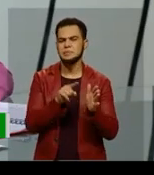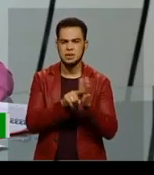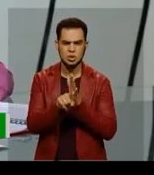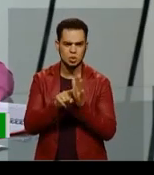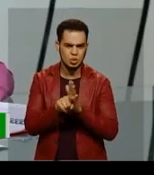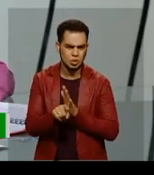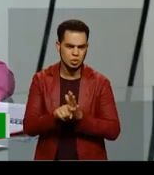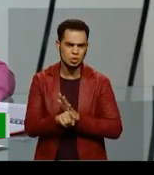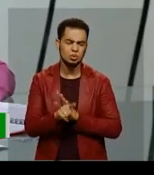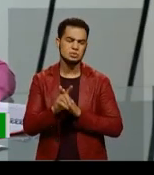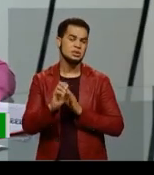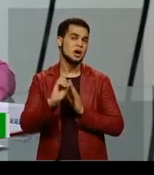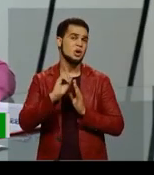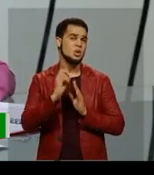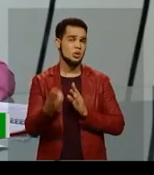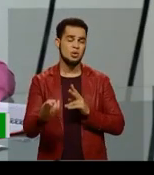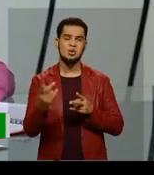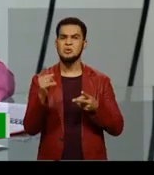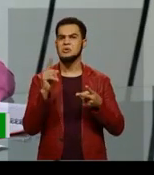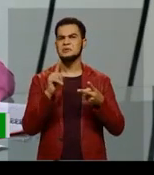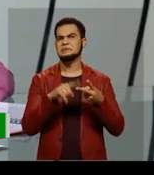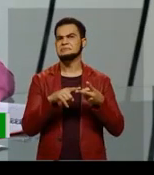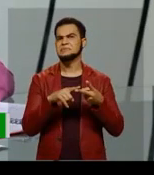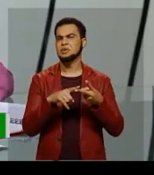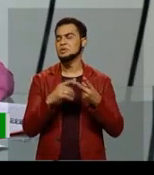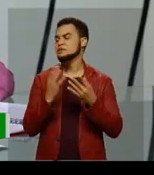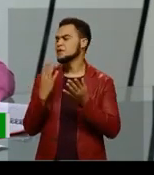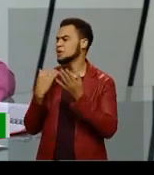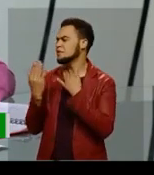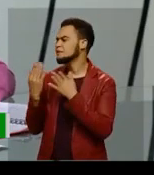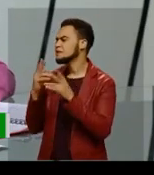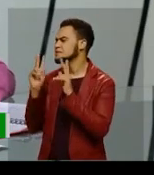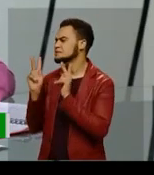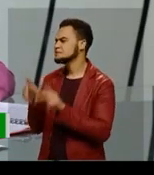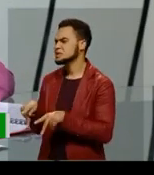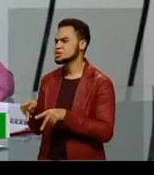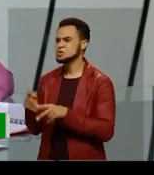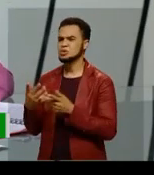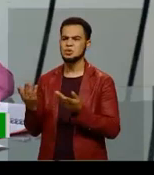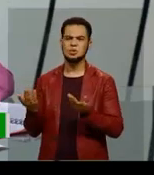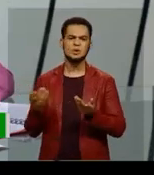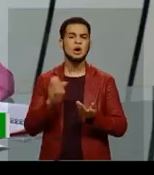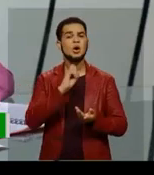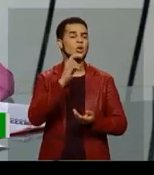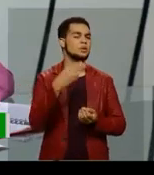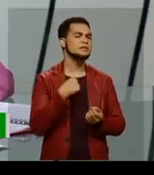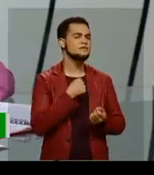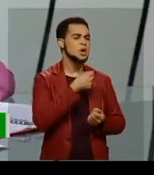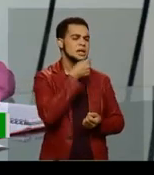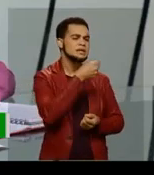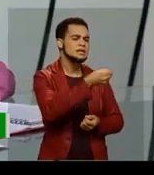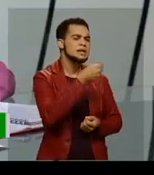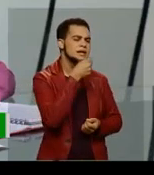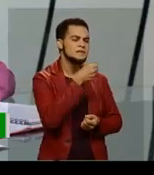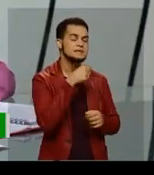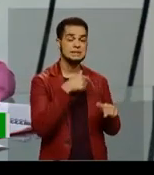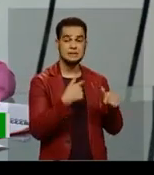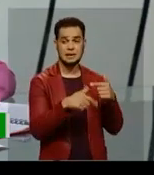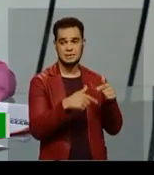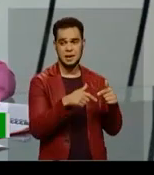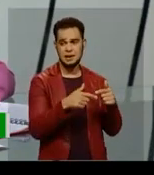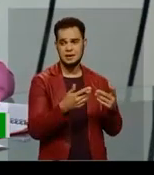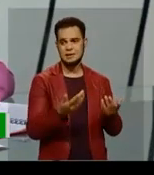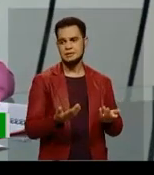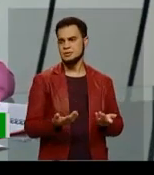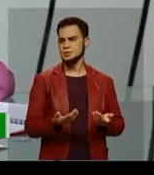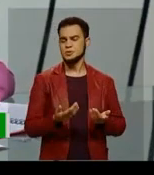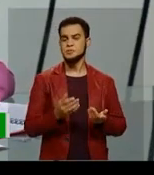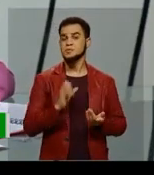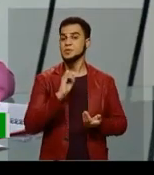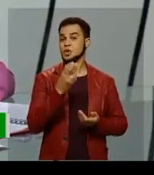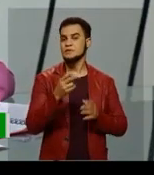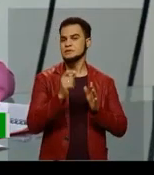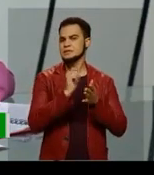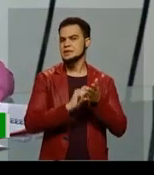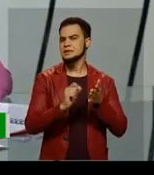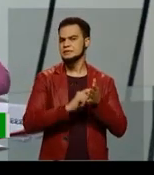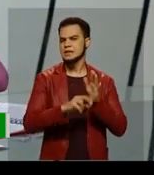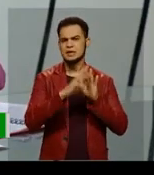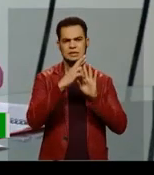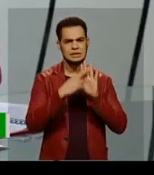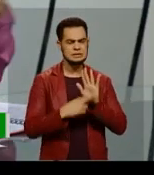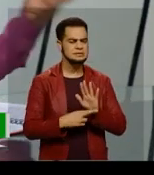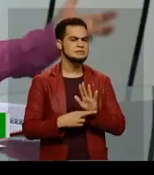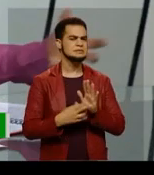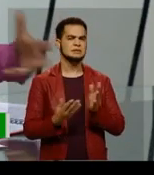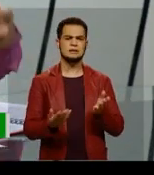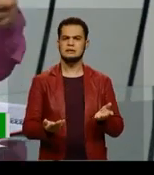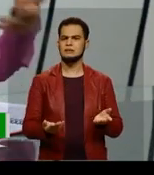questões, para quando você vai conversar com alguém, você vai fazer uma entrevista de emprego, você vai escrever a sua redação, né? Então,